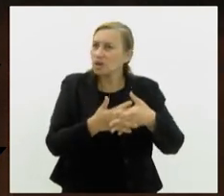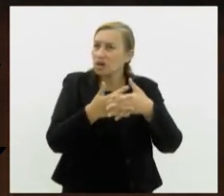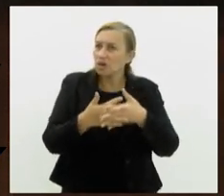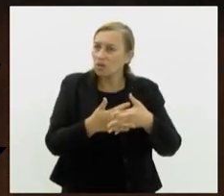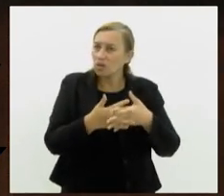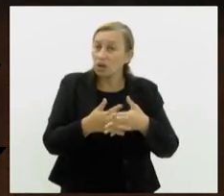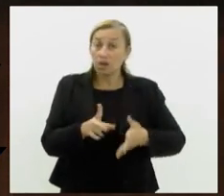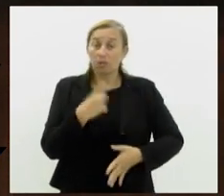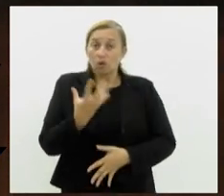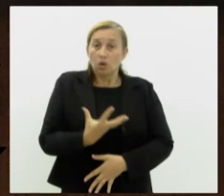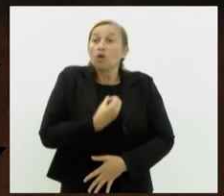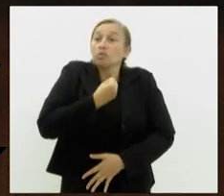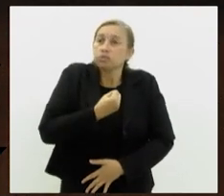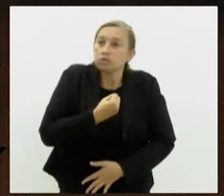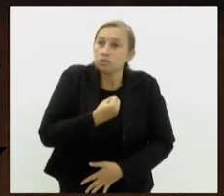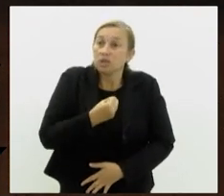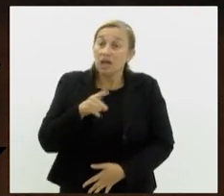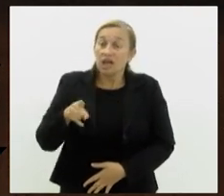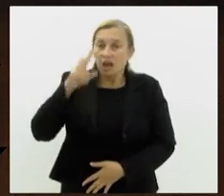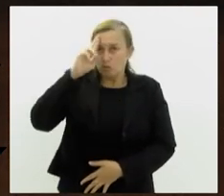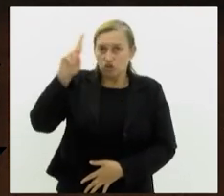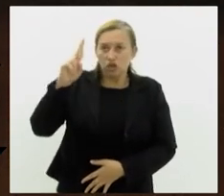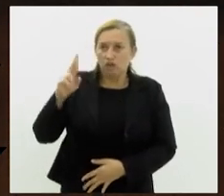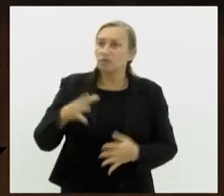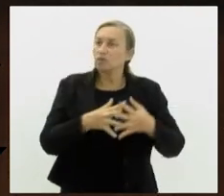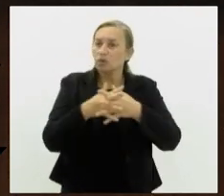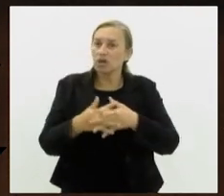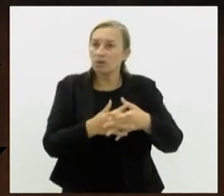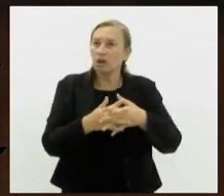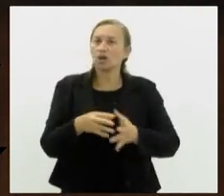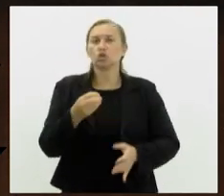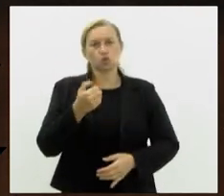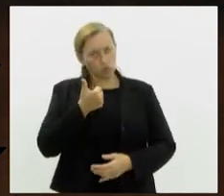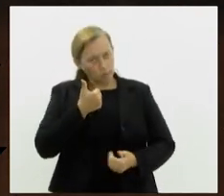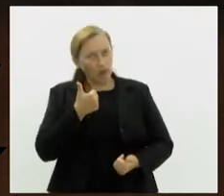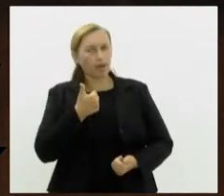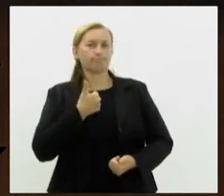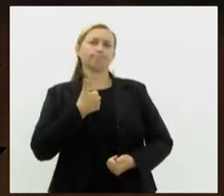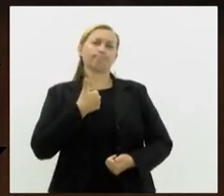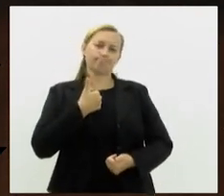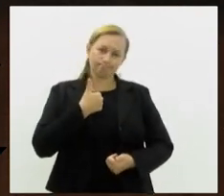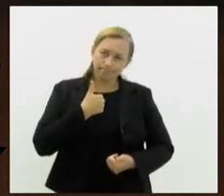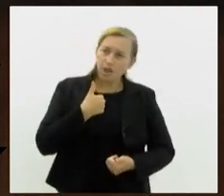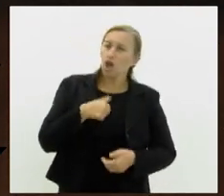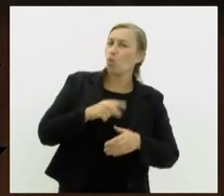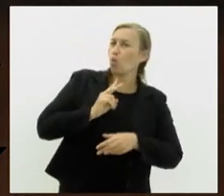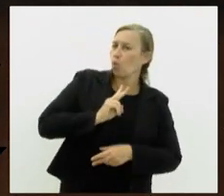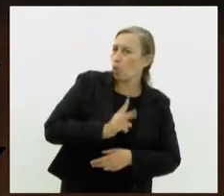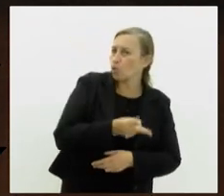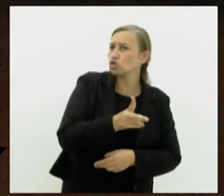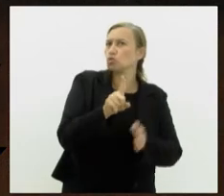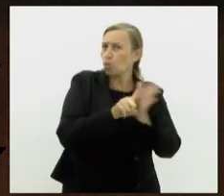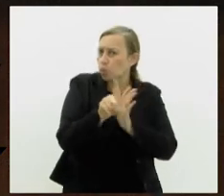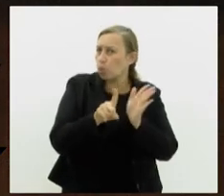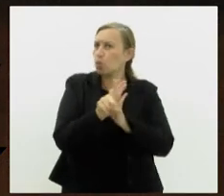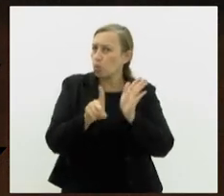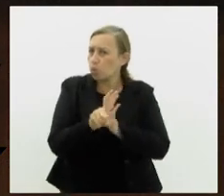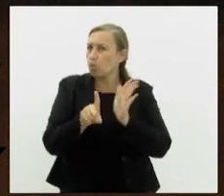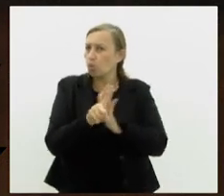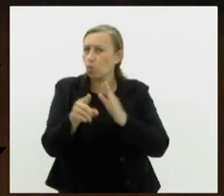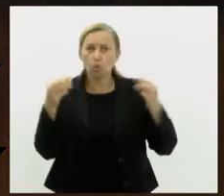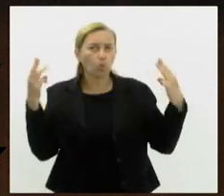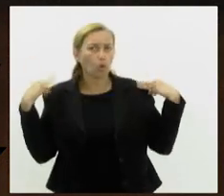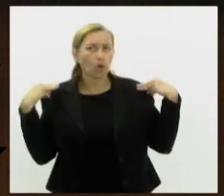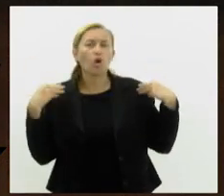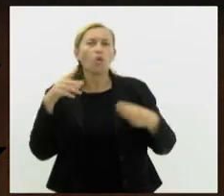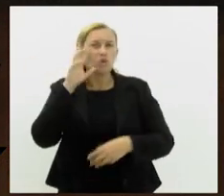para nossa surpresa, ele é o dono do caminhão. Até aí, tudo bem. E aí eu continuo indagando o motorista e pergunto, o